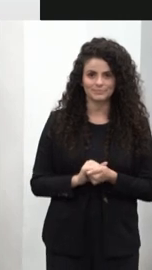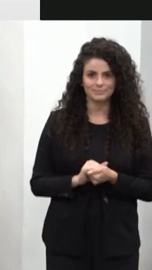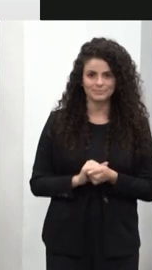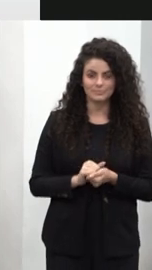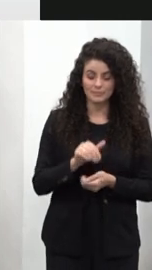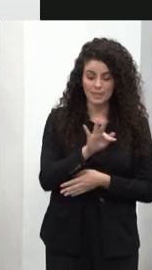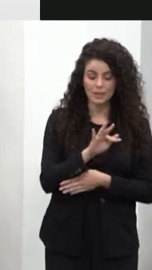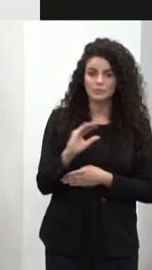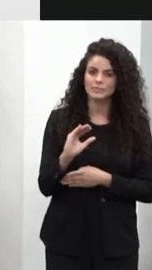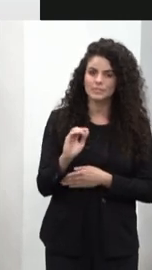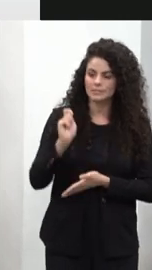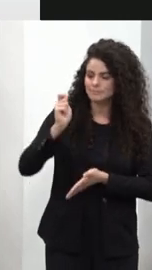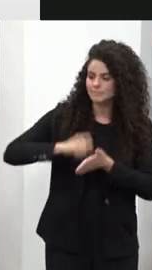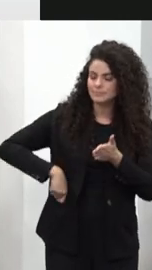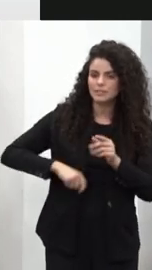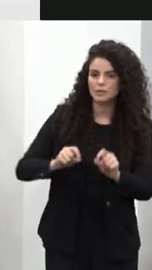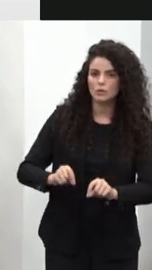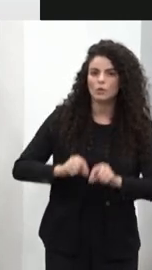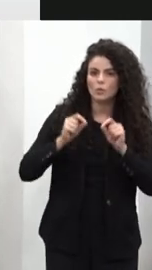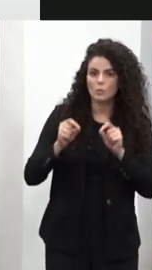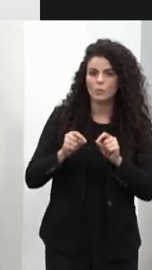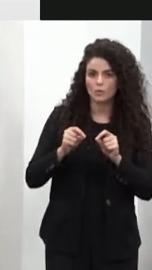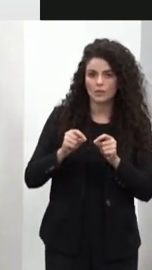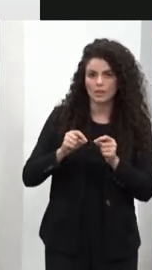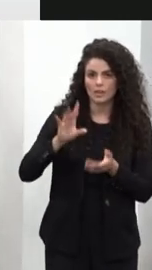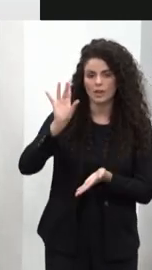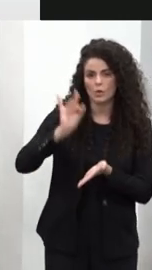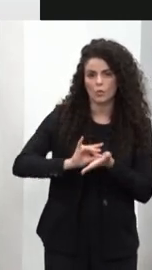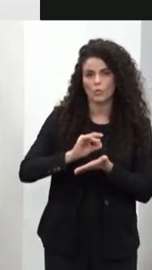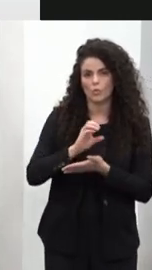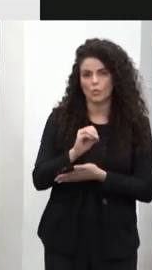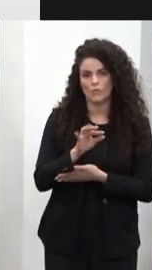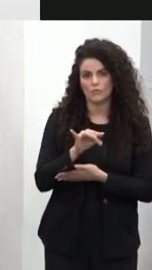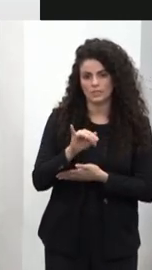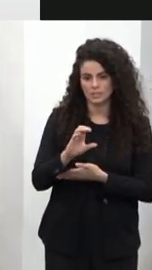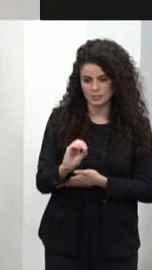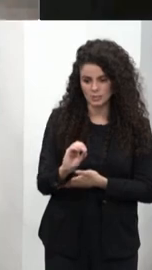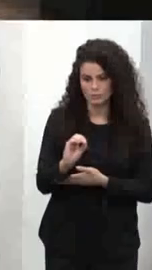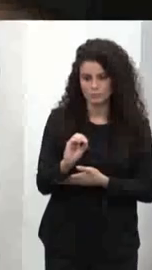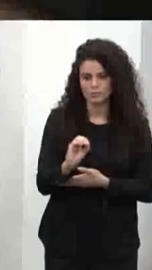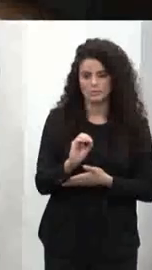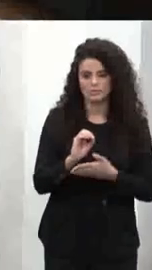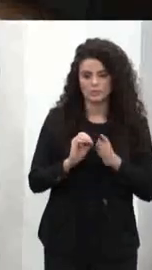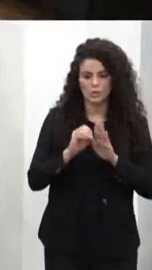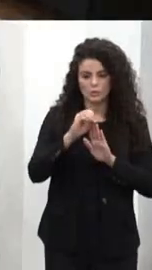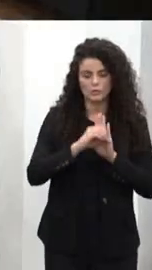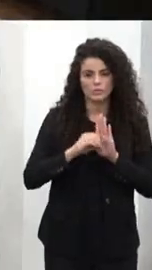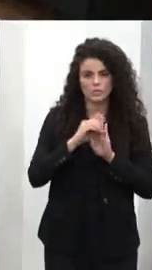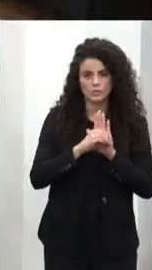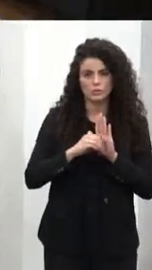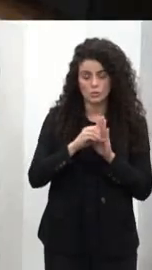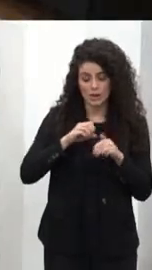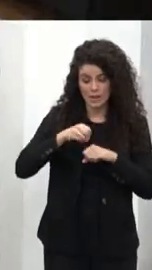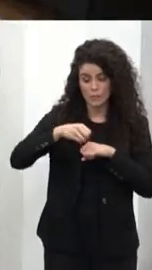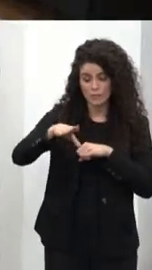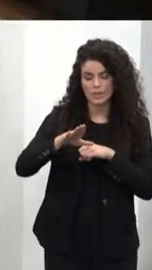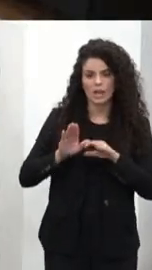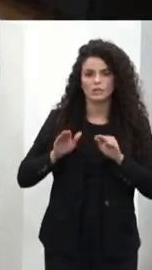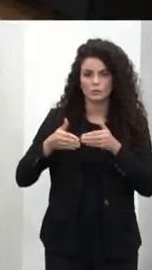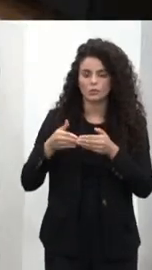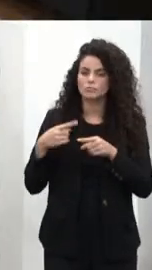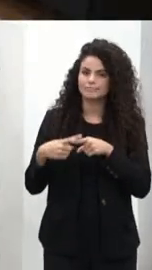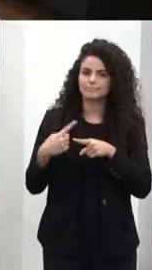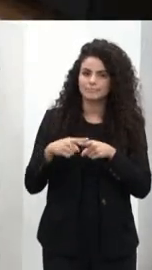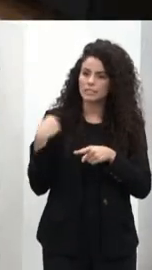fórum o Ofício enviado ao mim que na verdade isso é interessante o seu diretor porque nós enviamos também um convite a senhora ministra